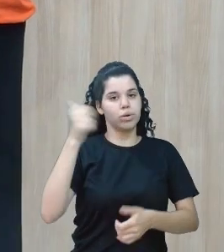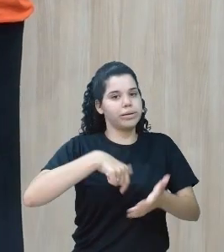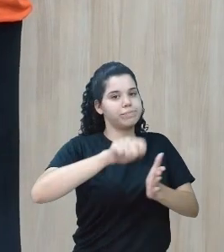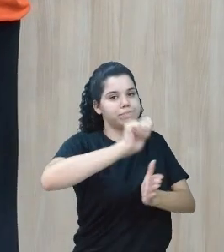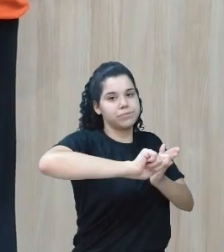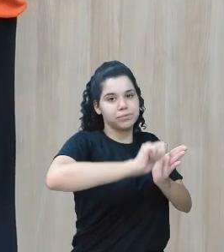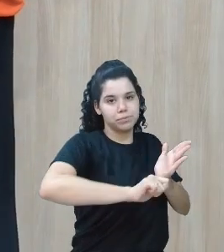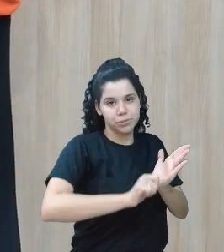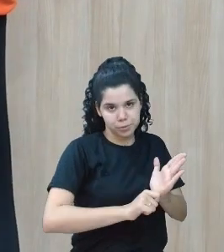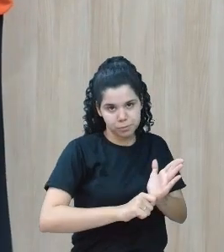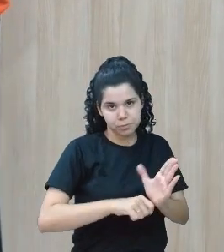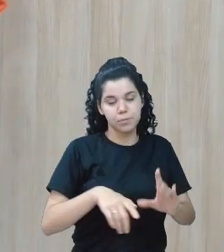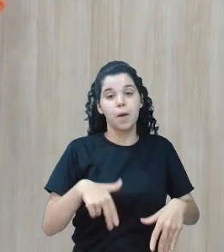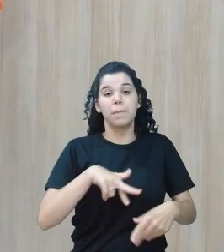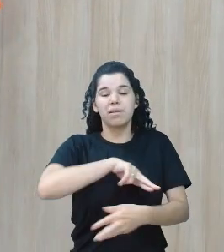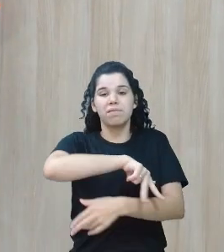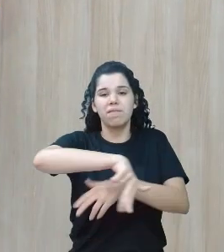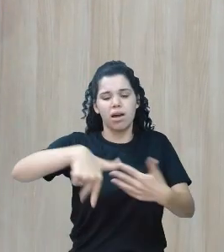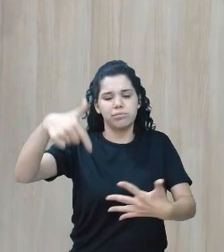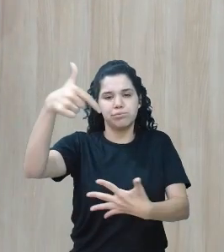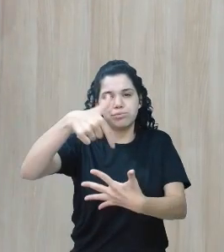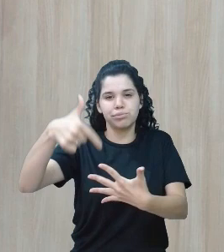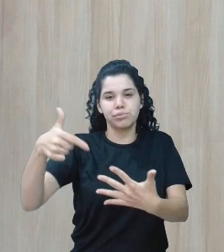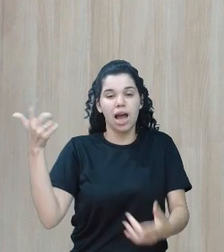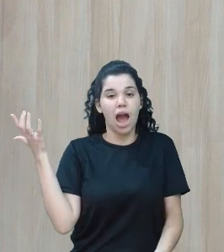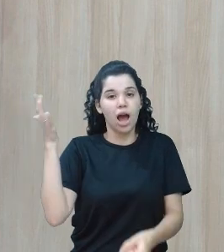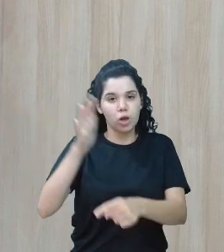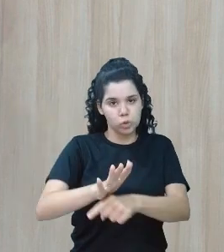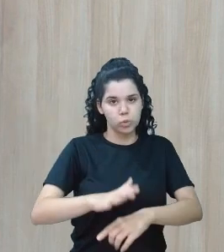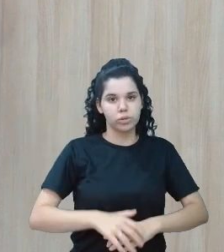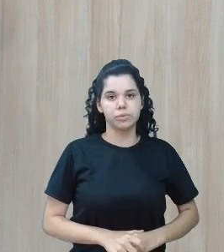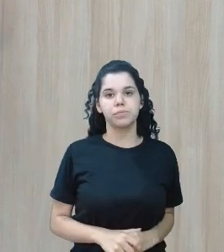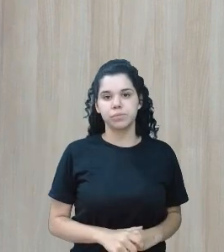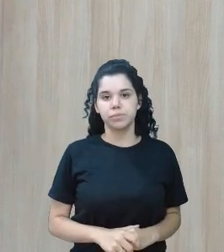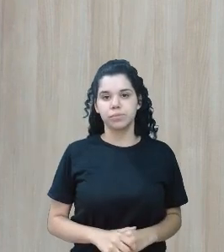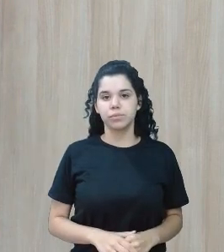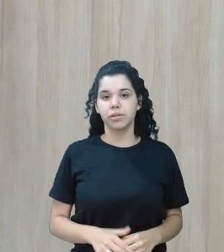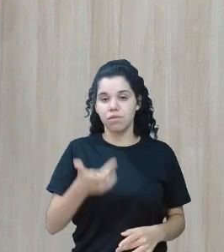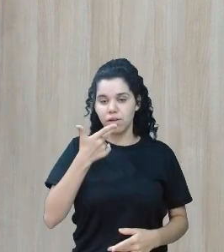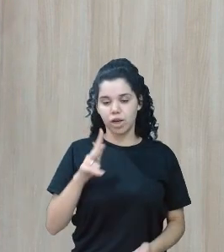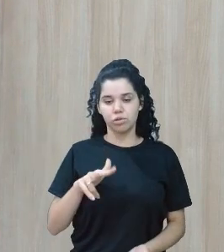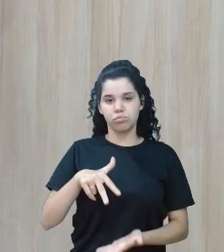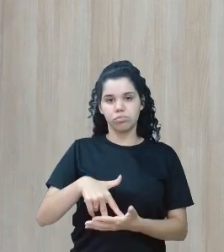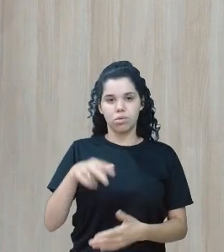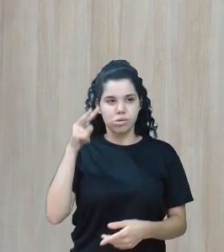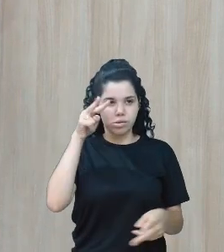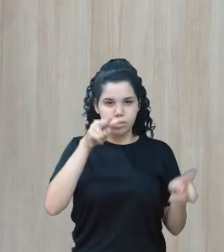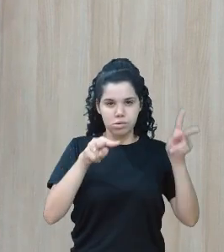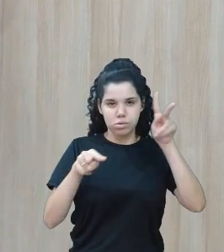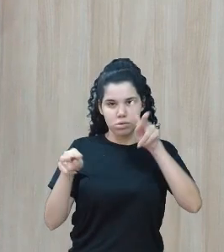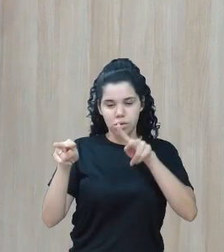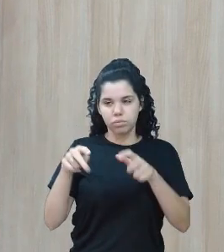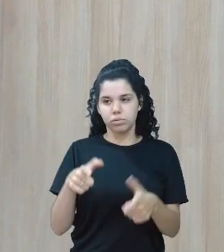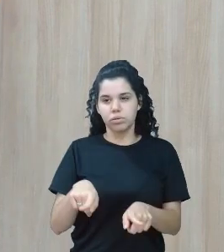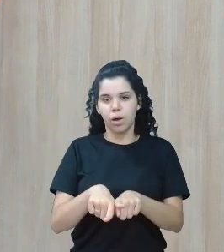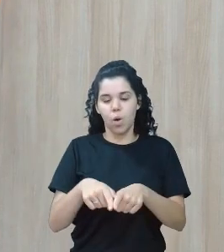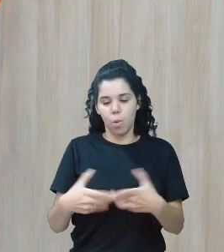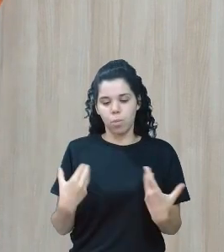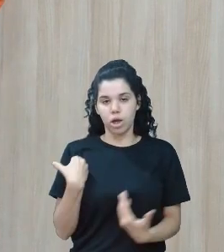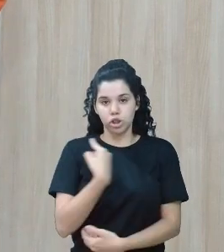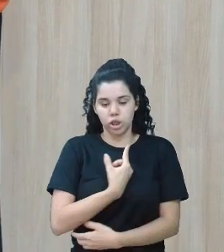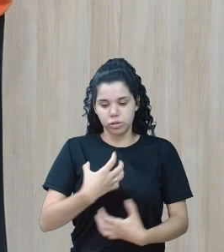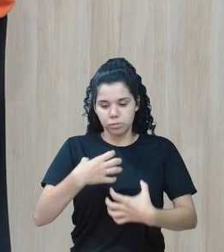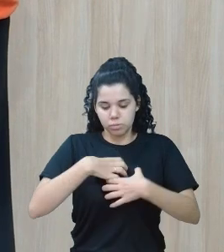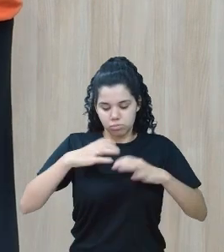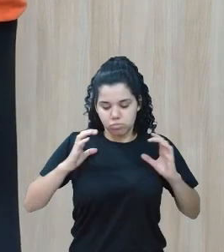nós temos vários elementos que contribuem para isso. Falei da questão da postura, do olhar, de como a gente se porta